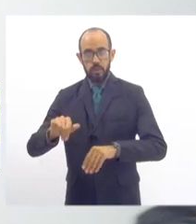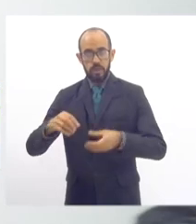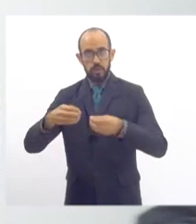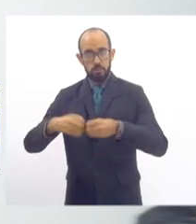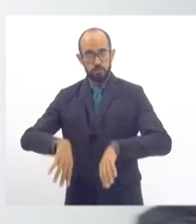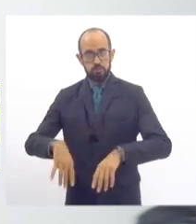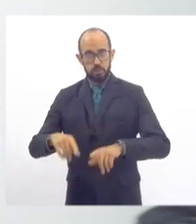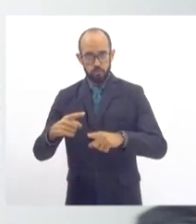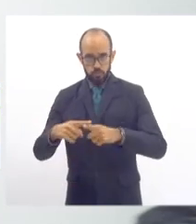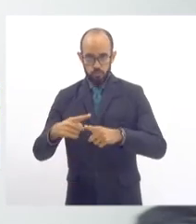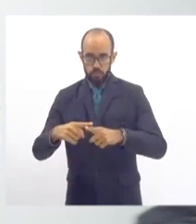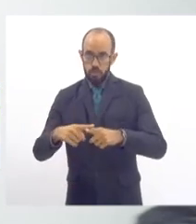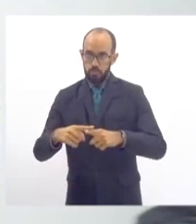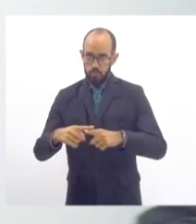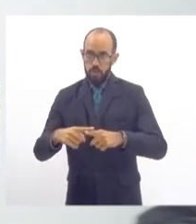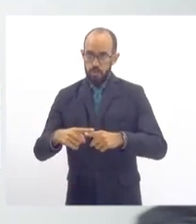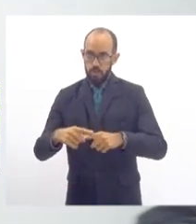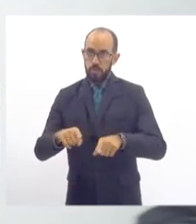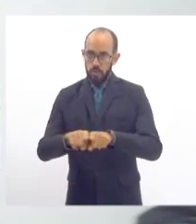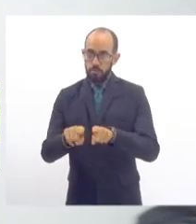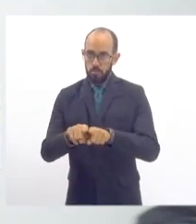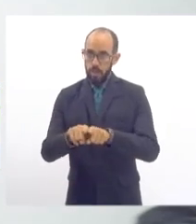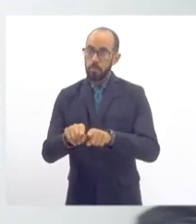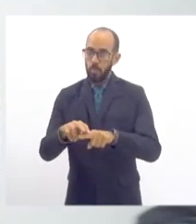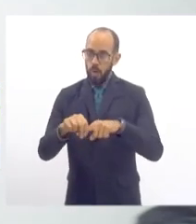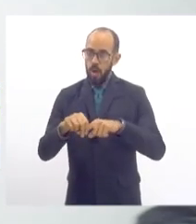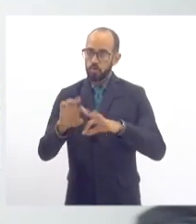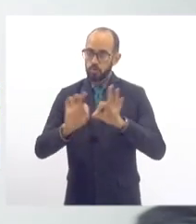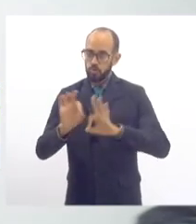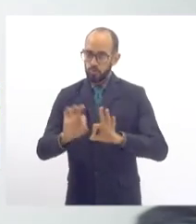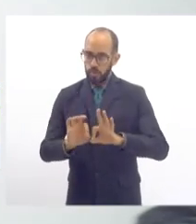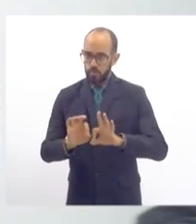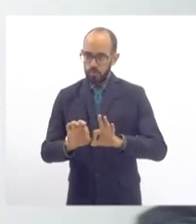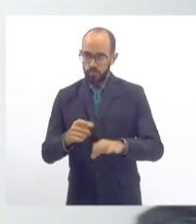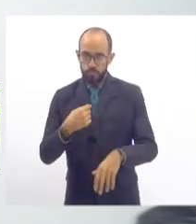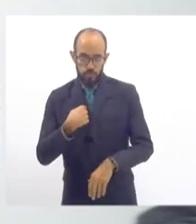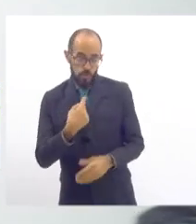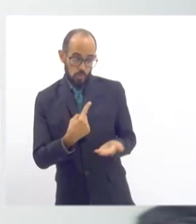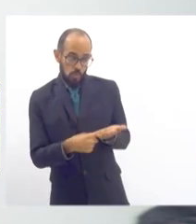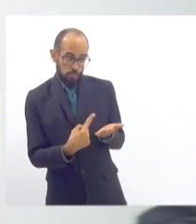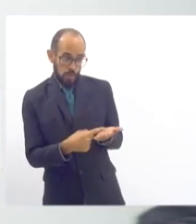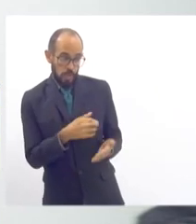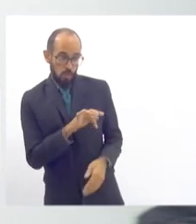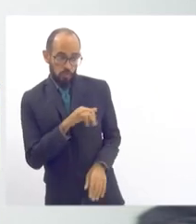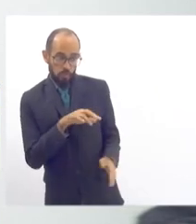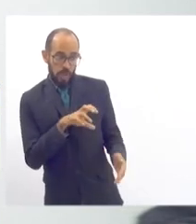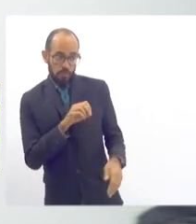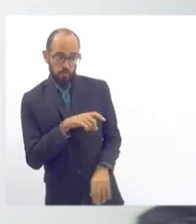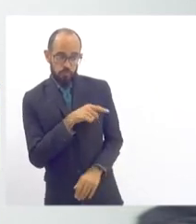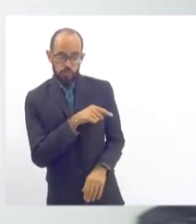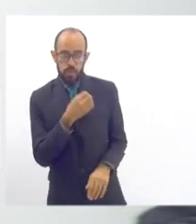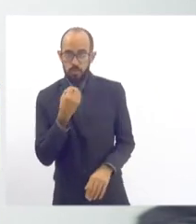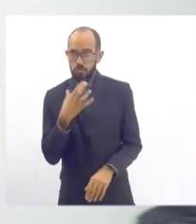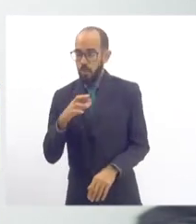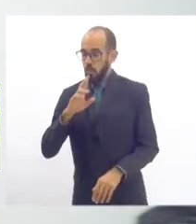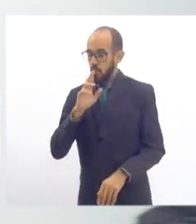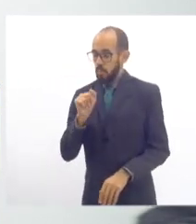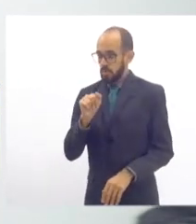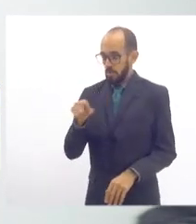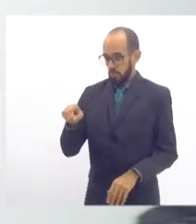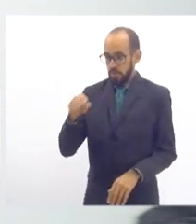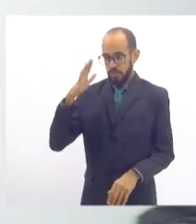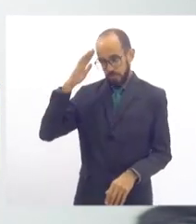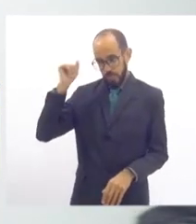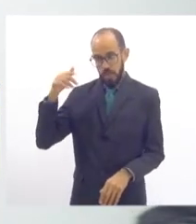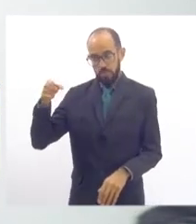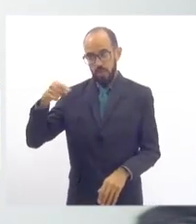do plano. Portanto, e quero aqui acrescentar, eu e Flávio combinamos, é bom que o Léo e o Rodrigo saibam disso, nós vamos entrar em